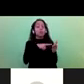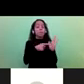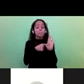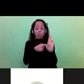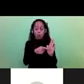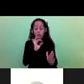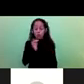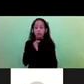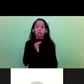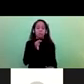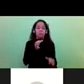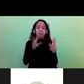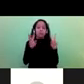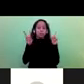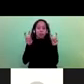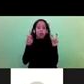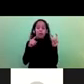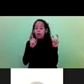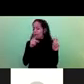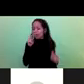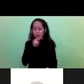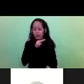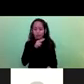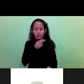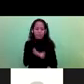essas questões. É urgente isso.